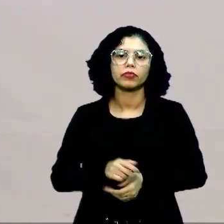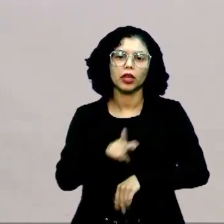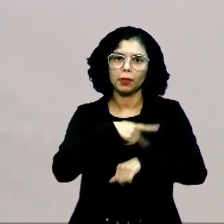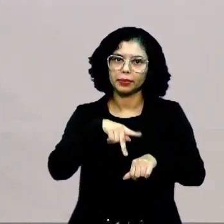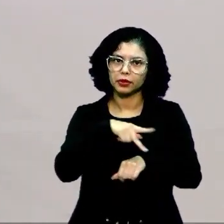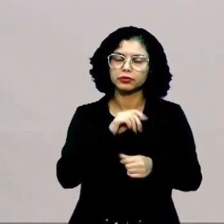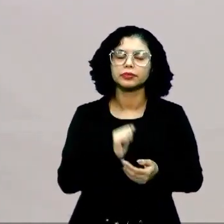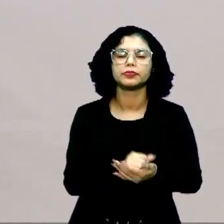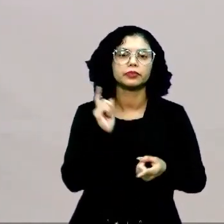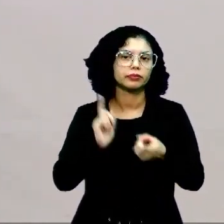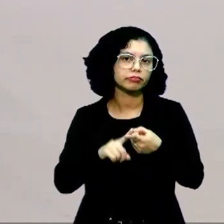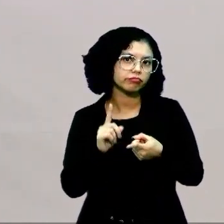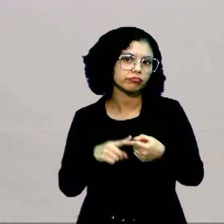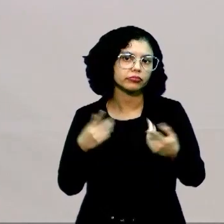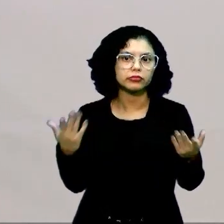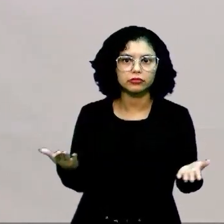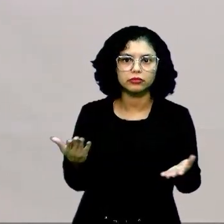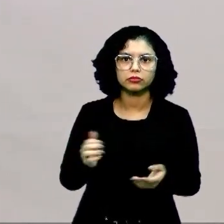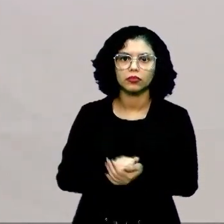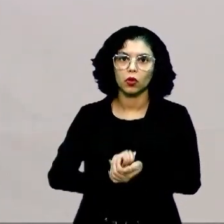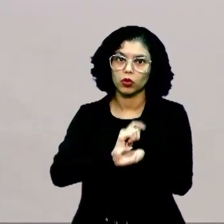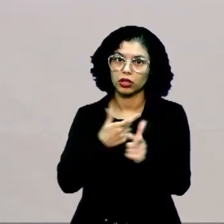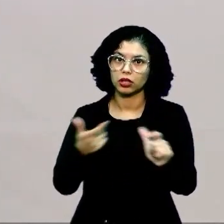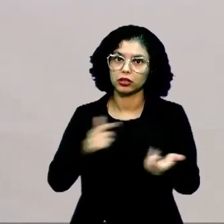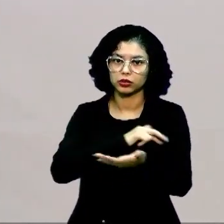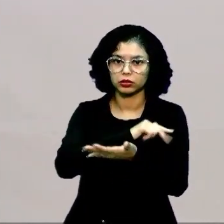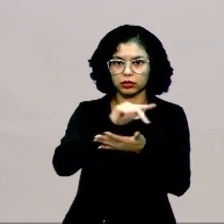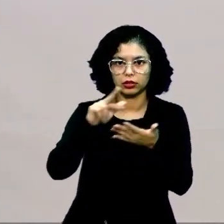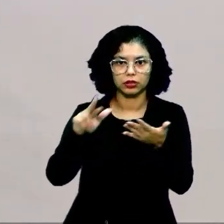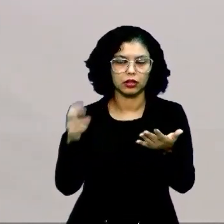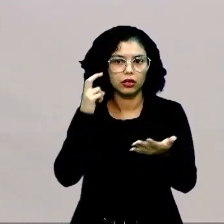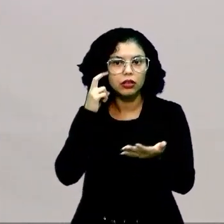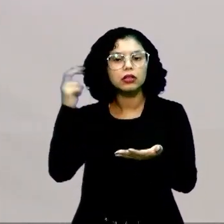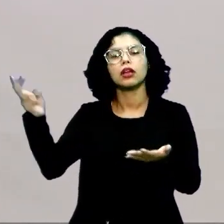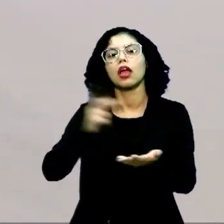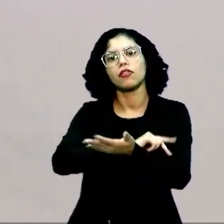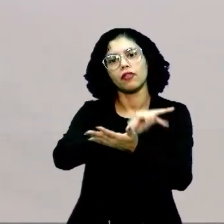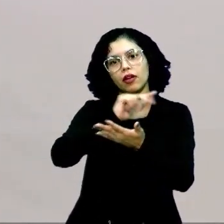questão, justamente pelo multiculturalismo, ou seja, a